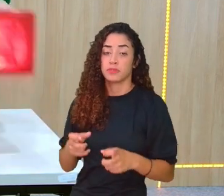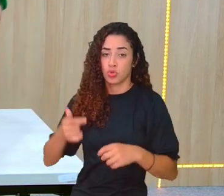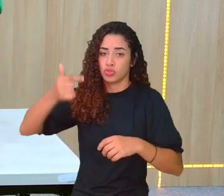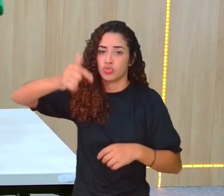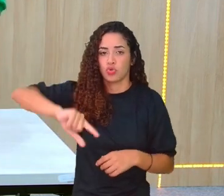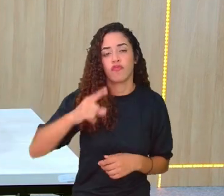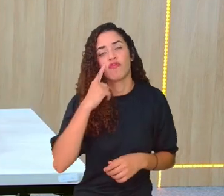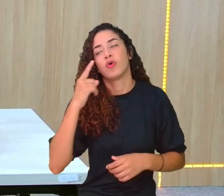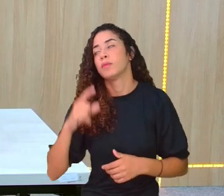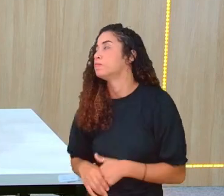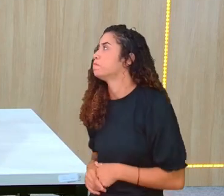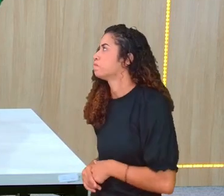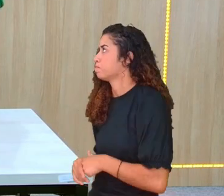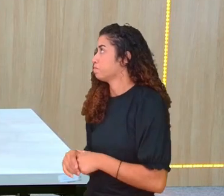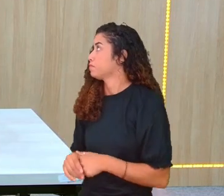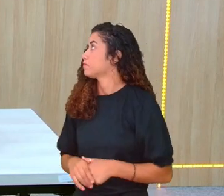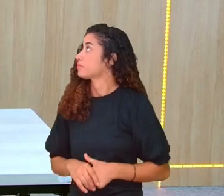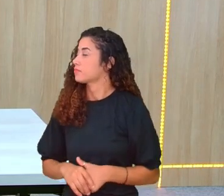novo.